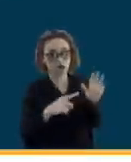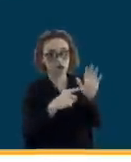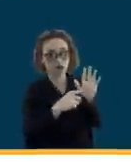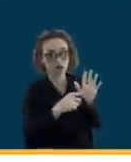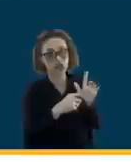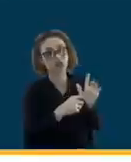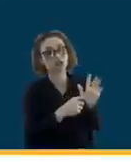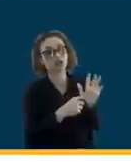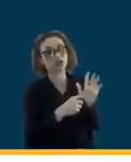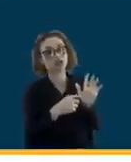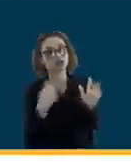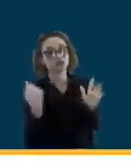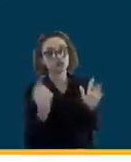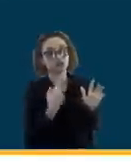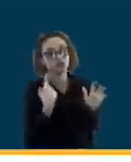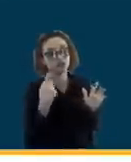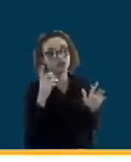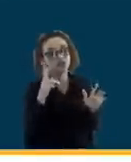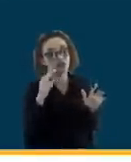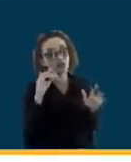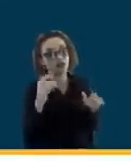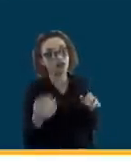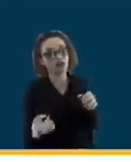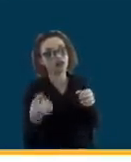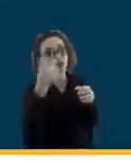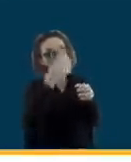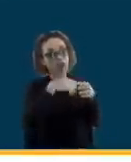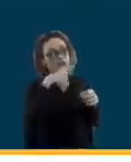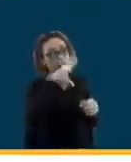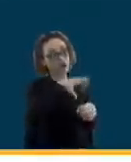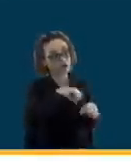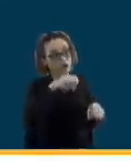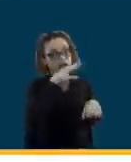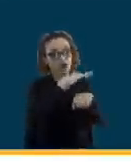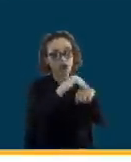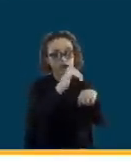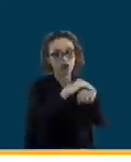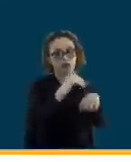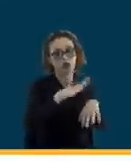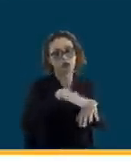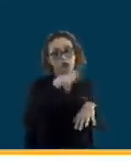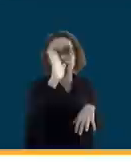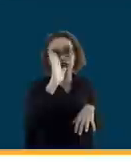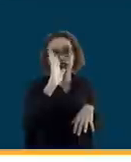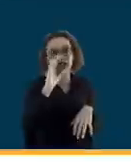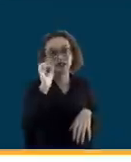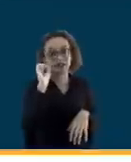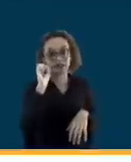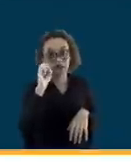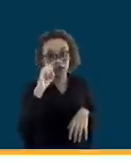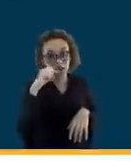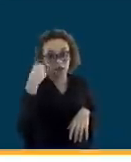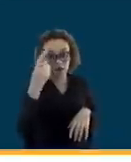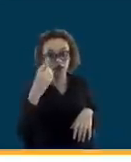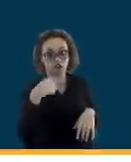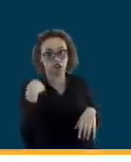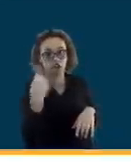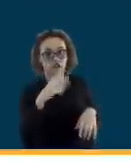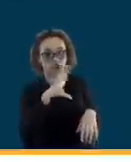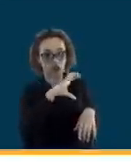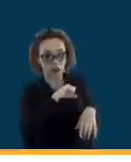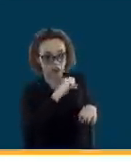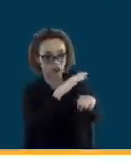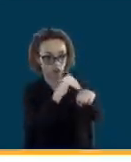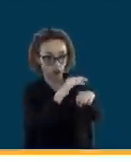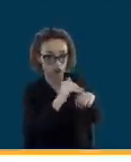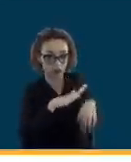vai voltar a se amar e a se cuidar mais. E aí, quando a gente se amar e se cuidar mais, o país